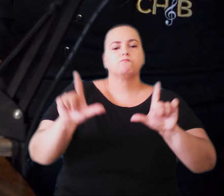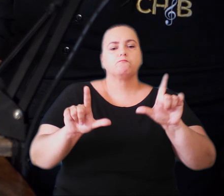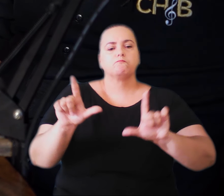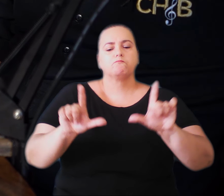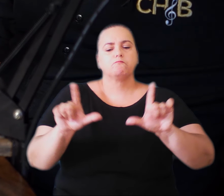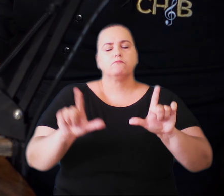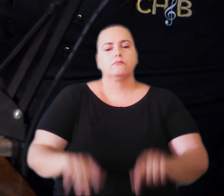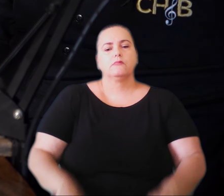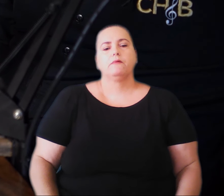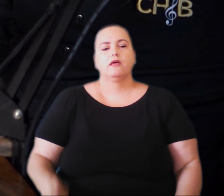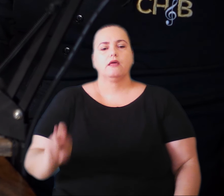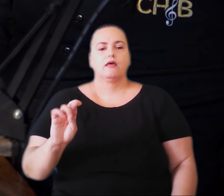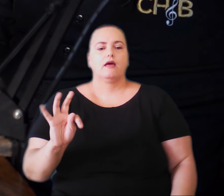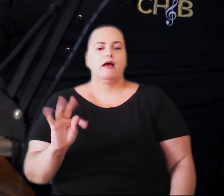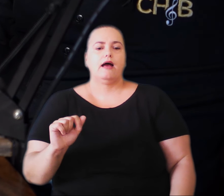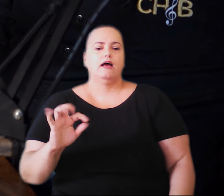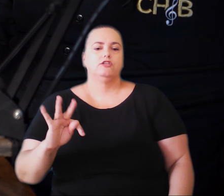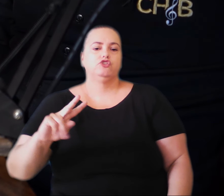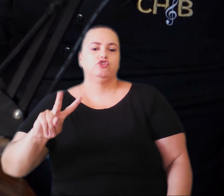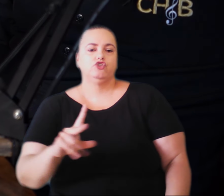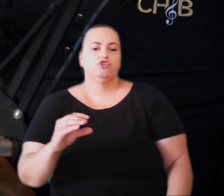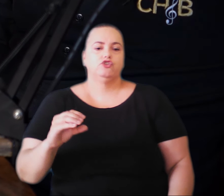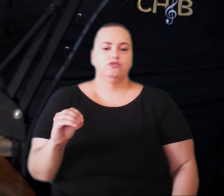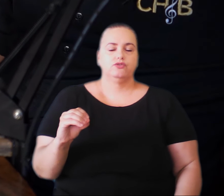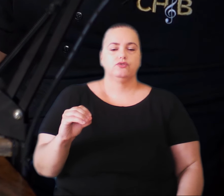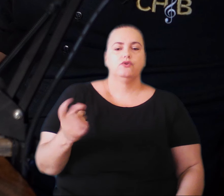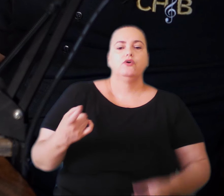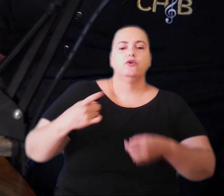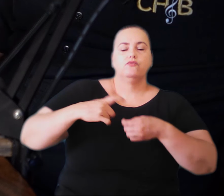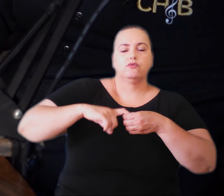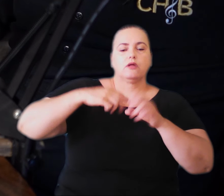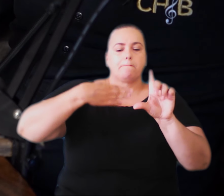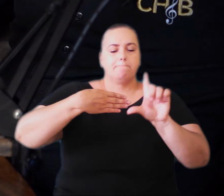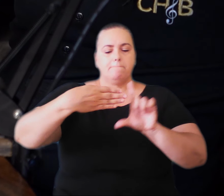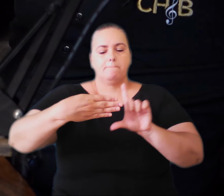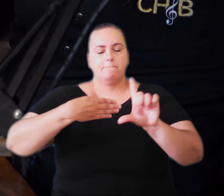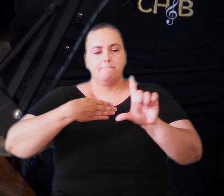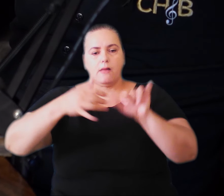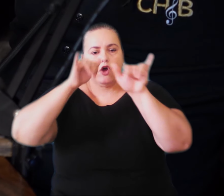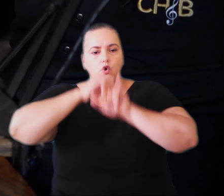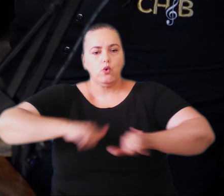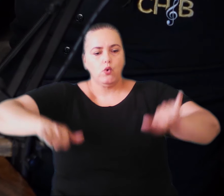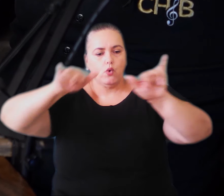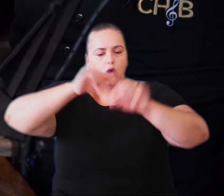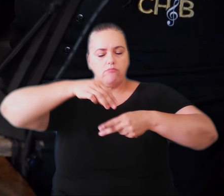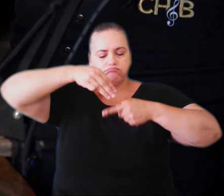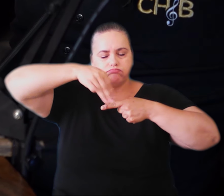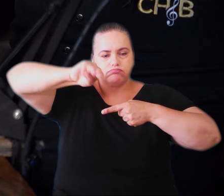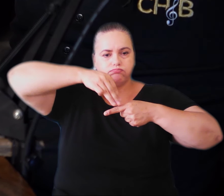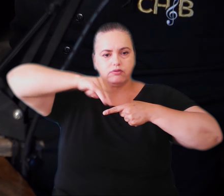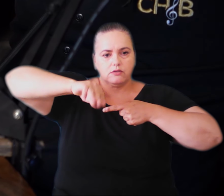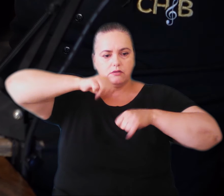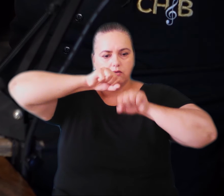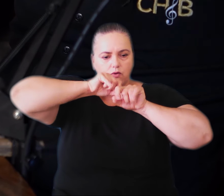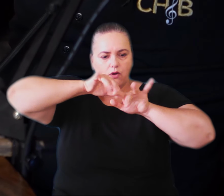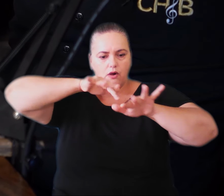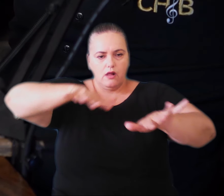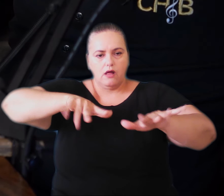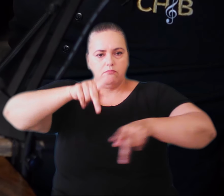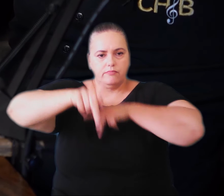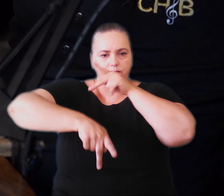Raul Gil. Ratinho. Mas voltando, doutor Edson, voltando a esse lado da publicidade, do marketing, da mídia, da popularidade que vocês